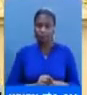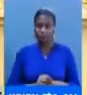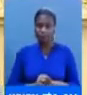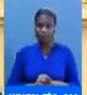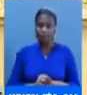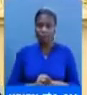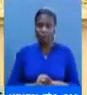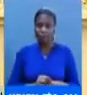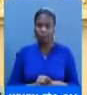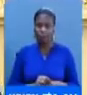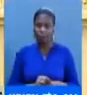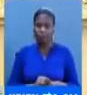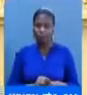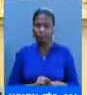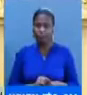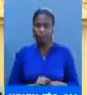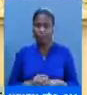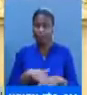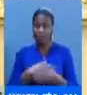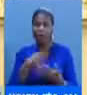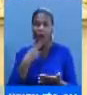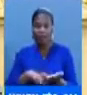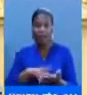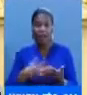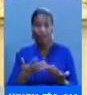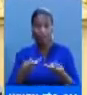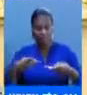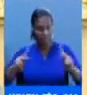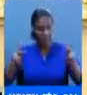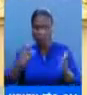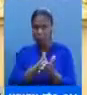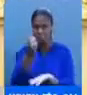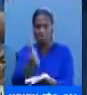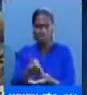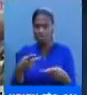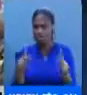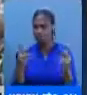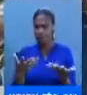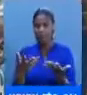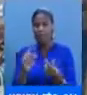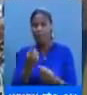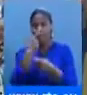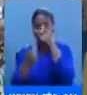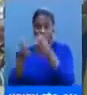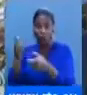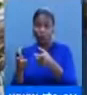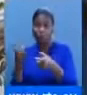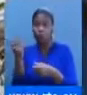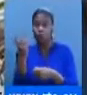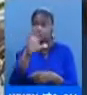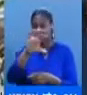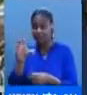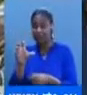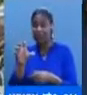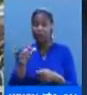a efetivação da isenção de vistos para os cidadãos dos dois